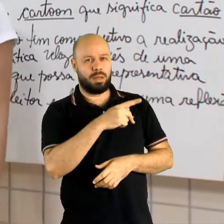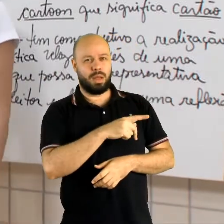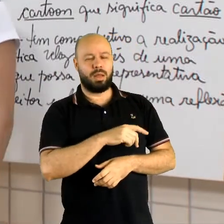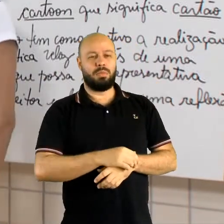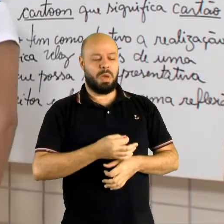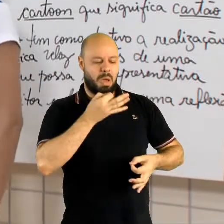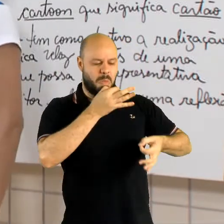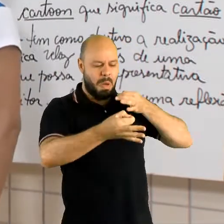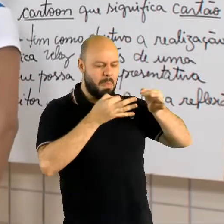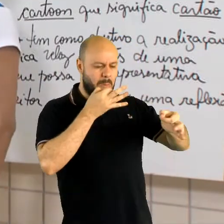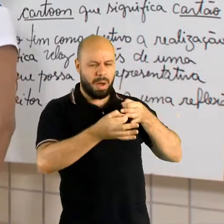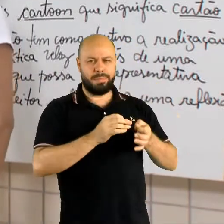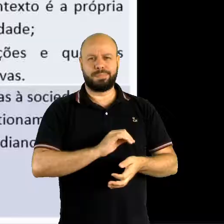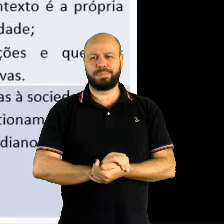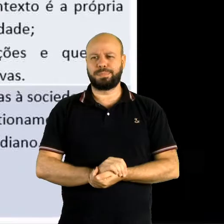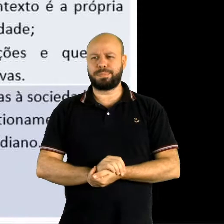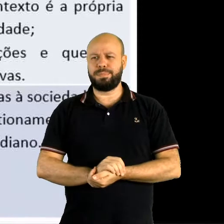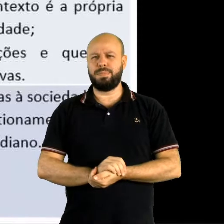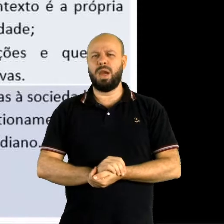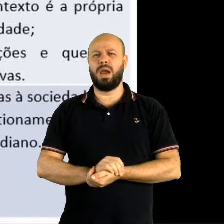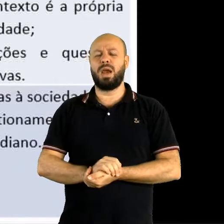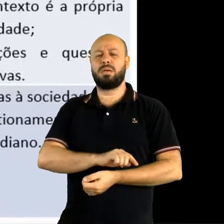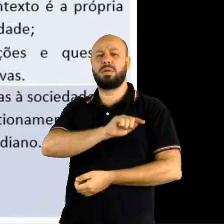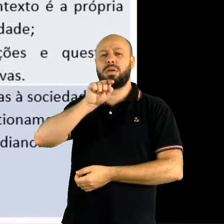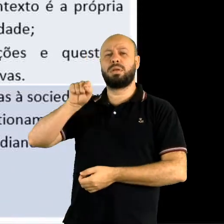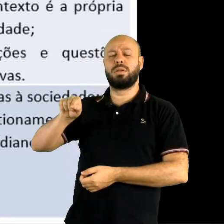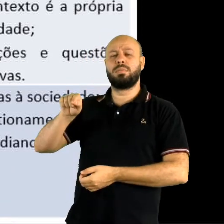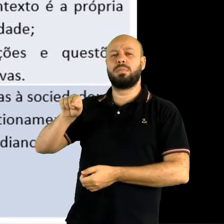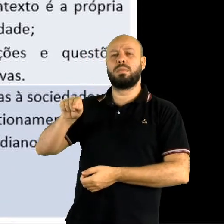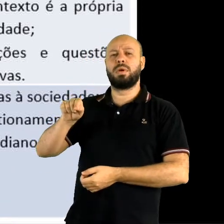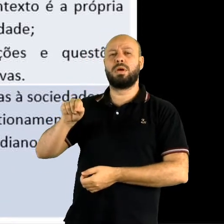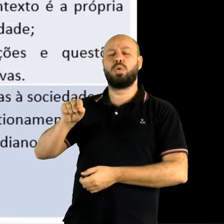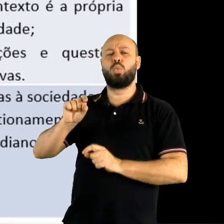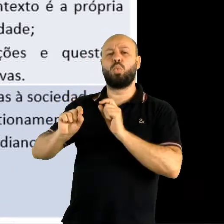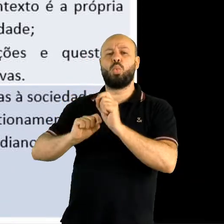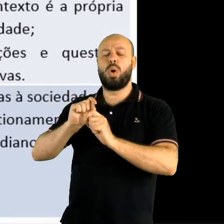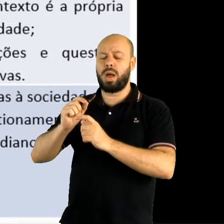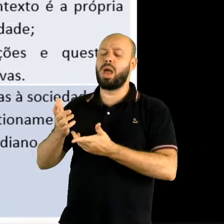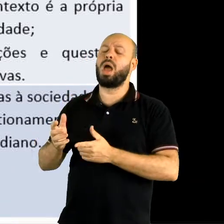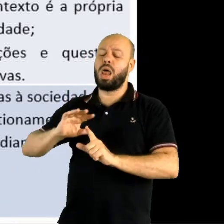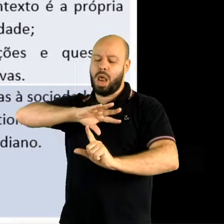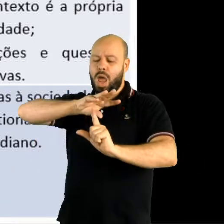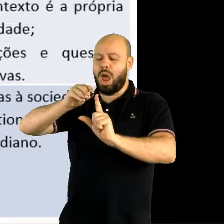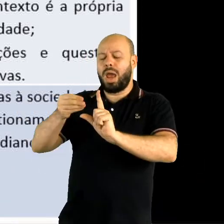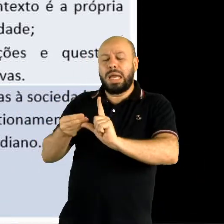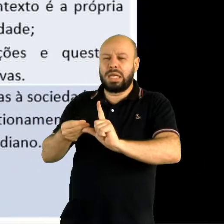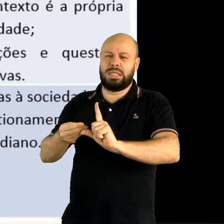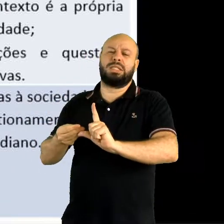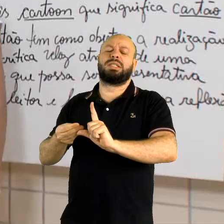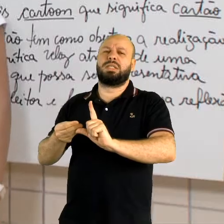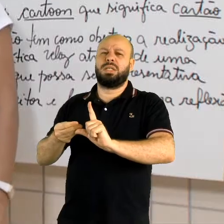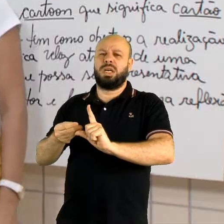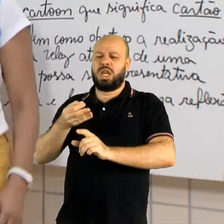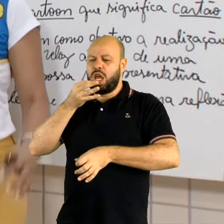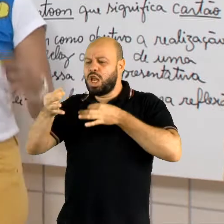fato. E cartoon, críticas à sociedade, questionamentos sobre o